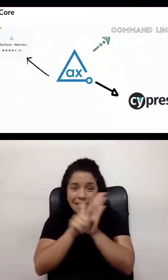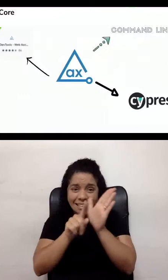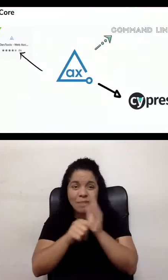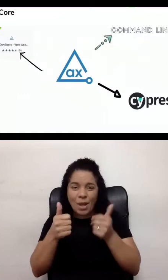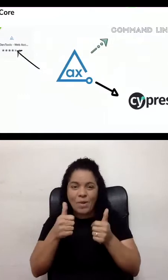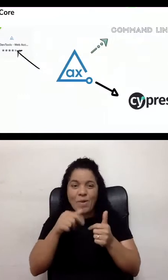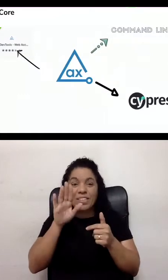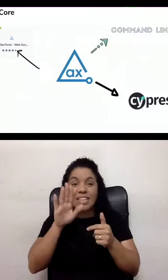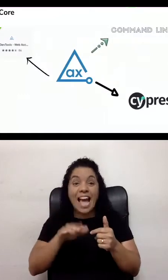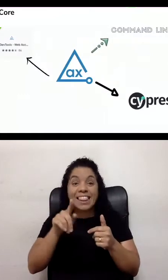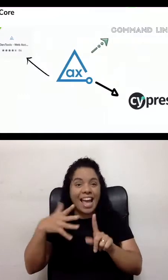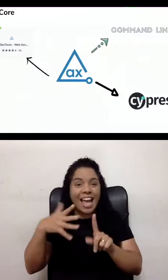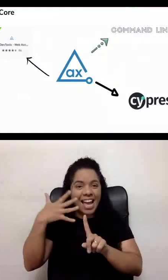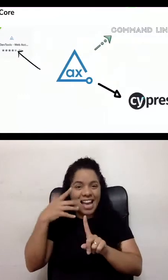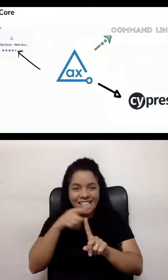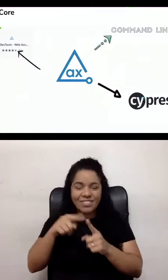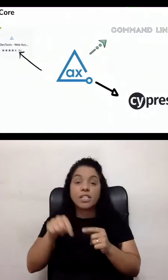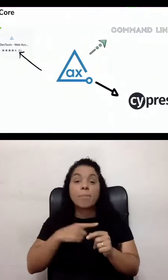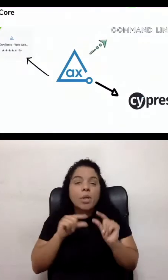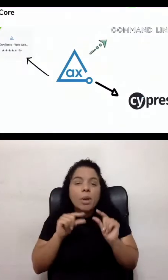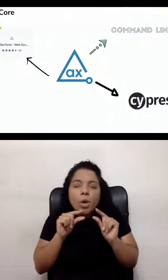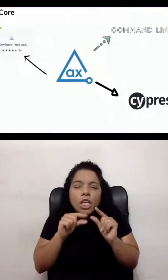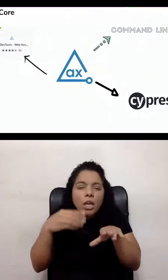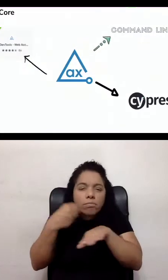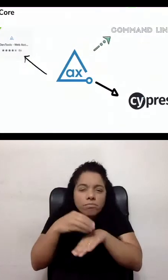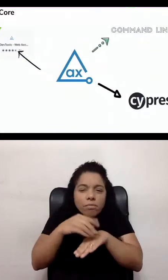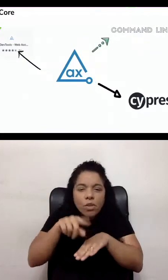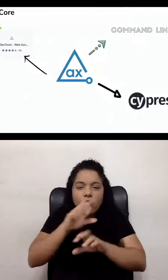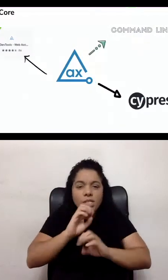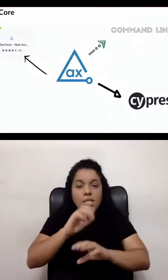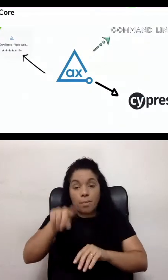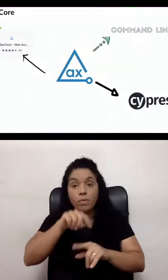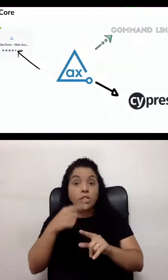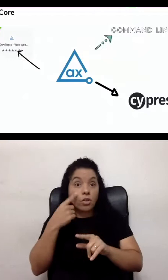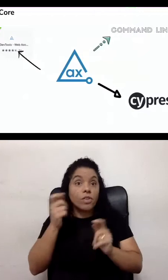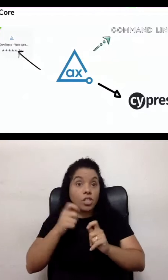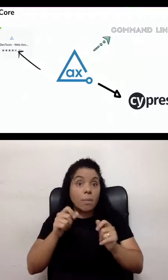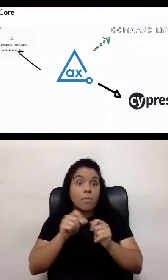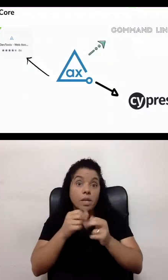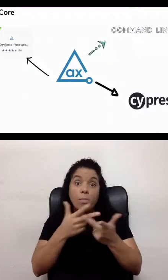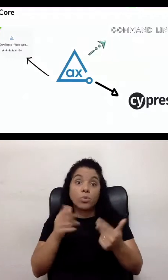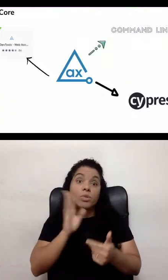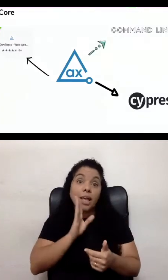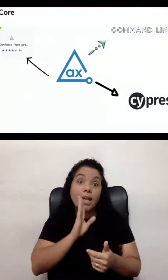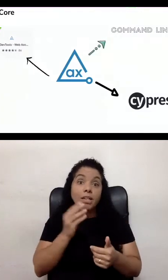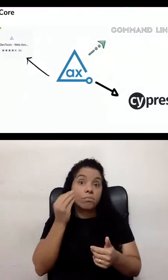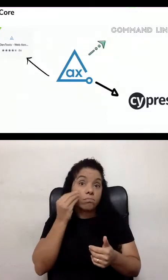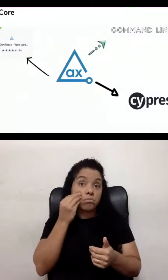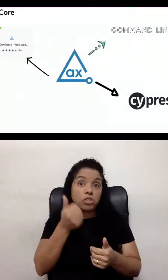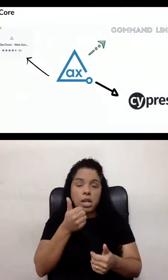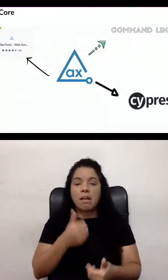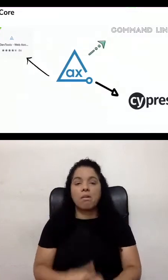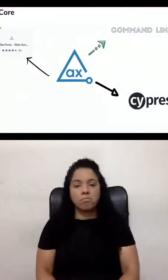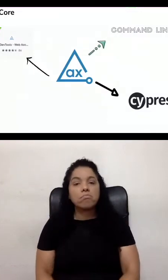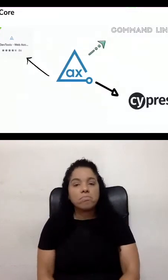Então, assim, mas assim, com esse pouquinho que eu vou ensinar para vocês, vocês já vão ver que já dá para fazer bastante teste legal.